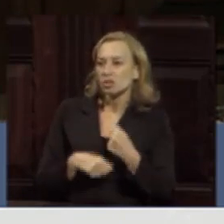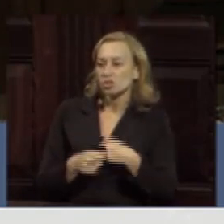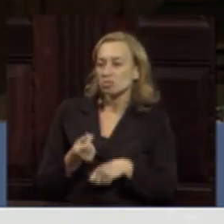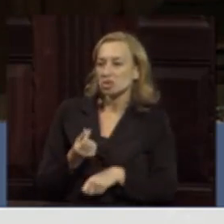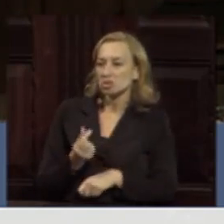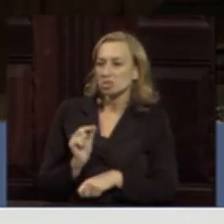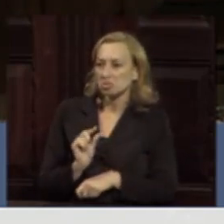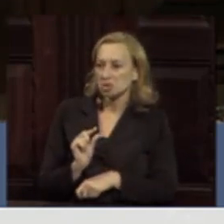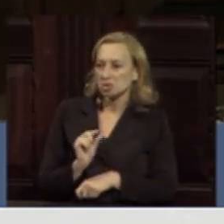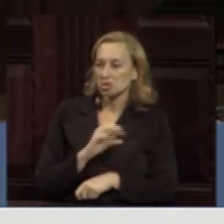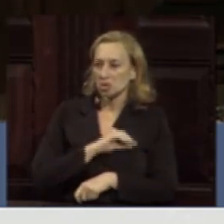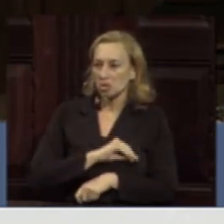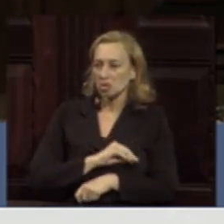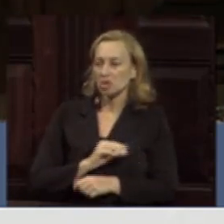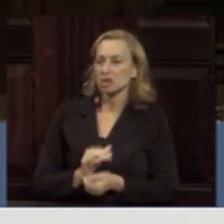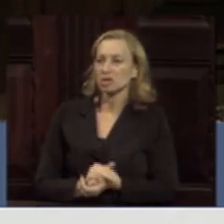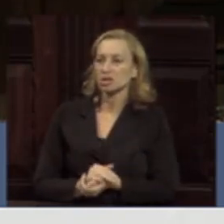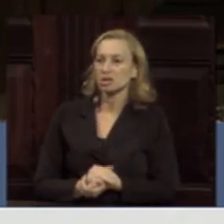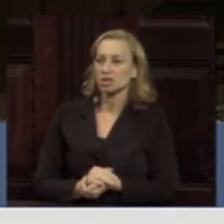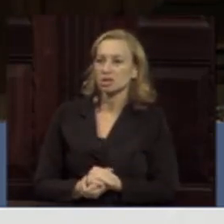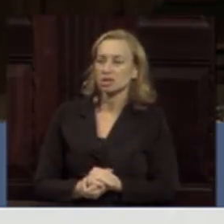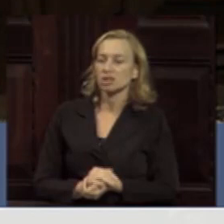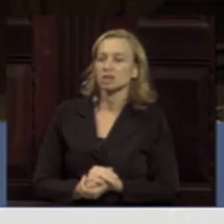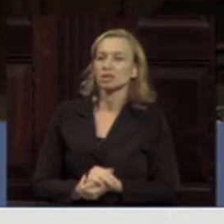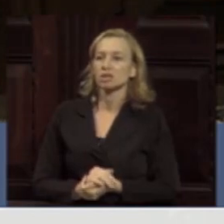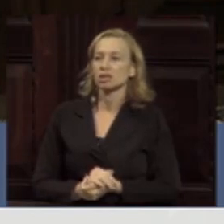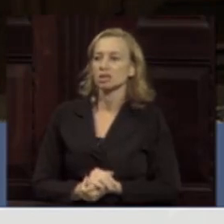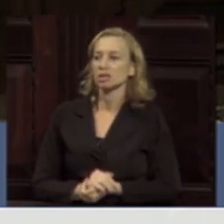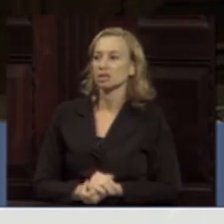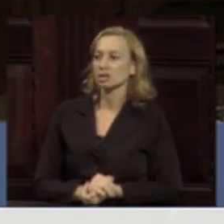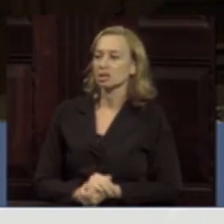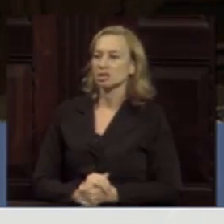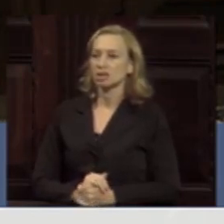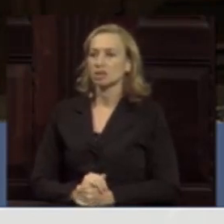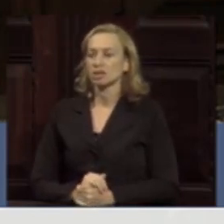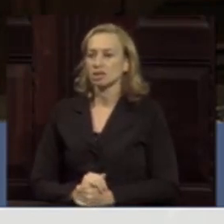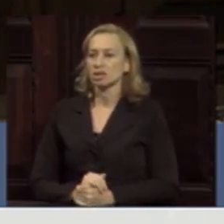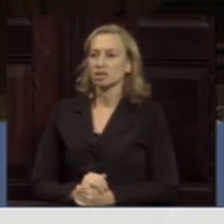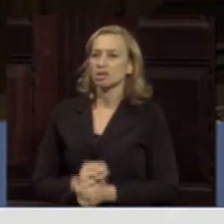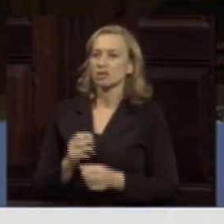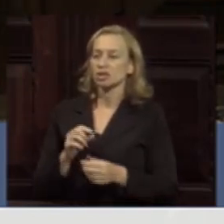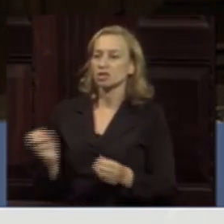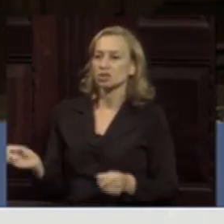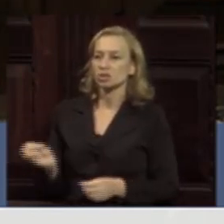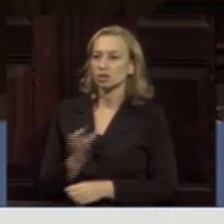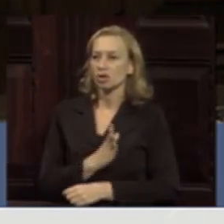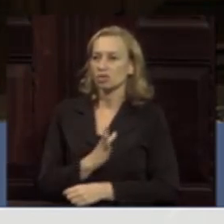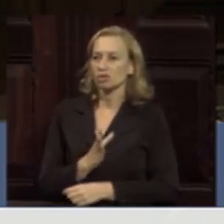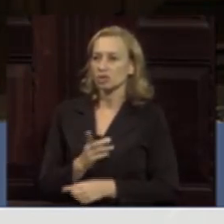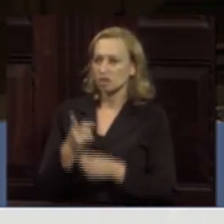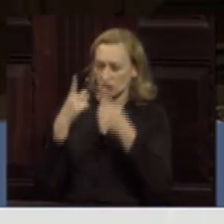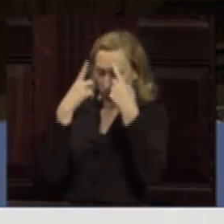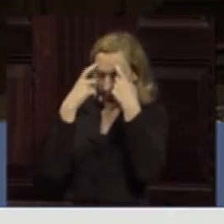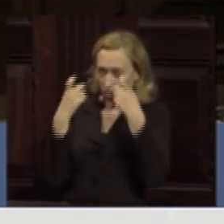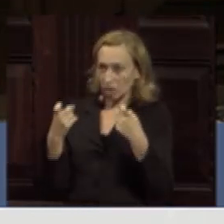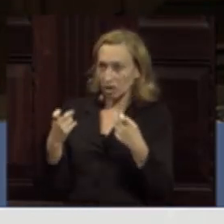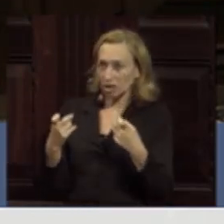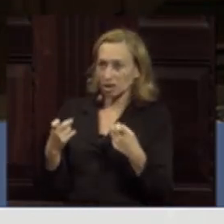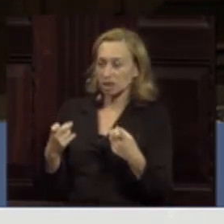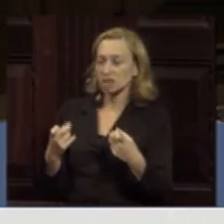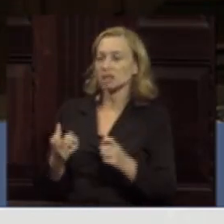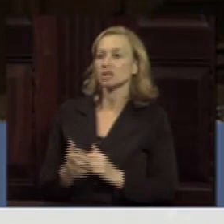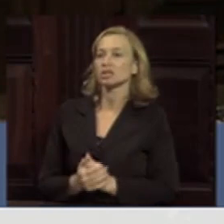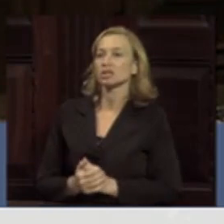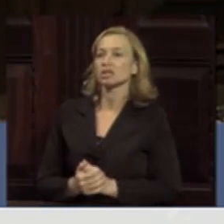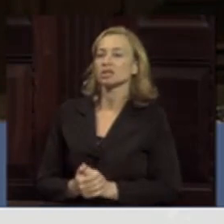denunciar, têm receio de acusar, têm receio de fazer o registro, que podem sofrer novas violências ou podem ter comprometido a sua própria